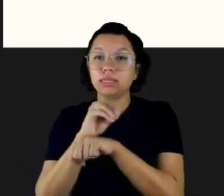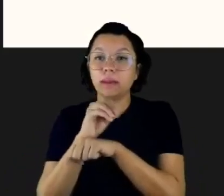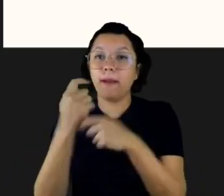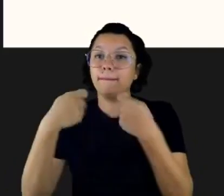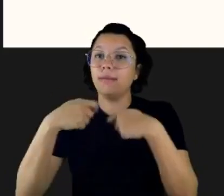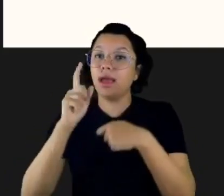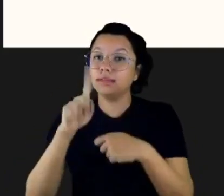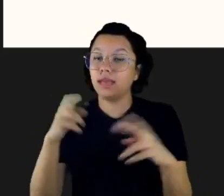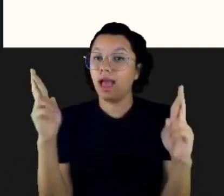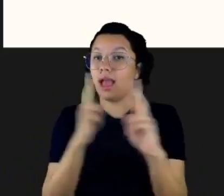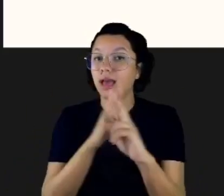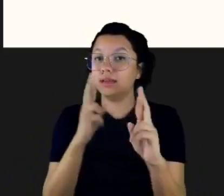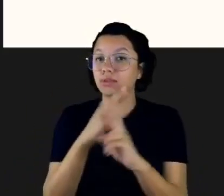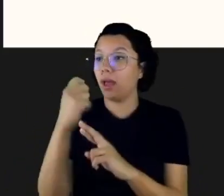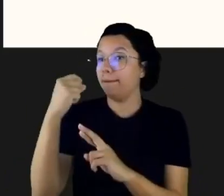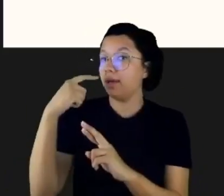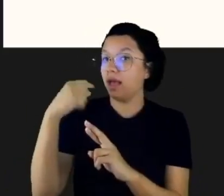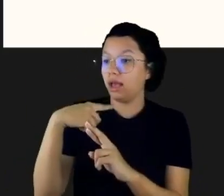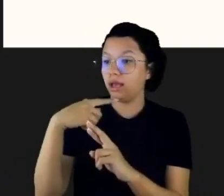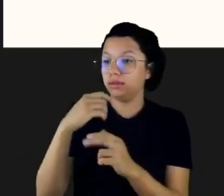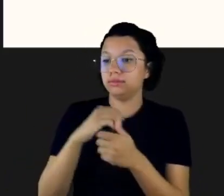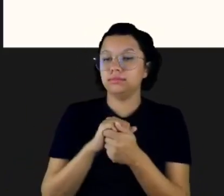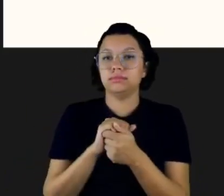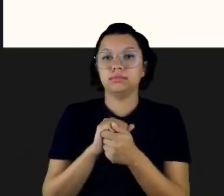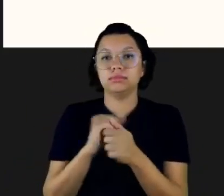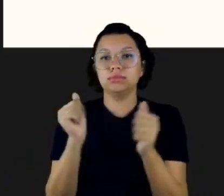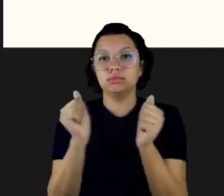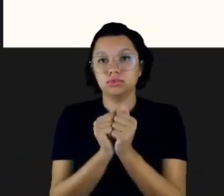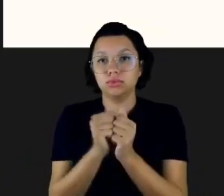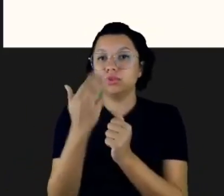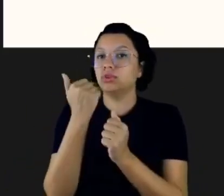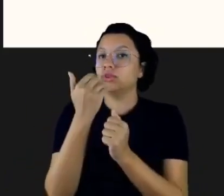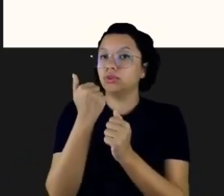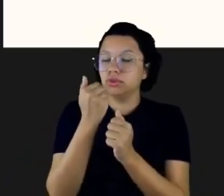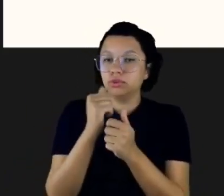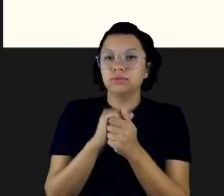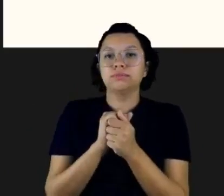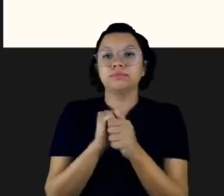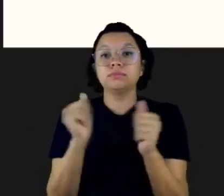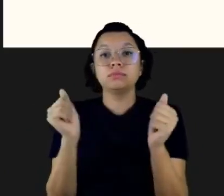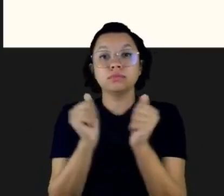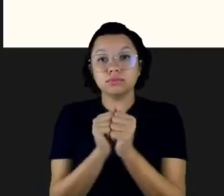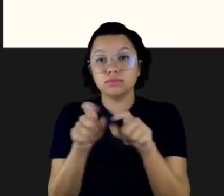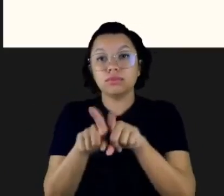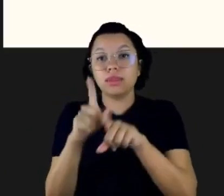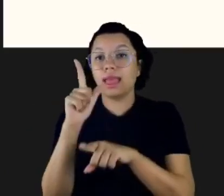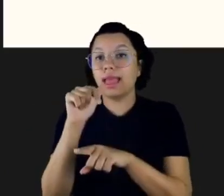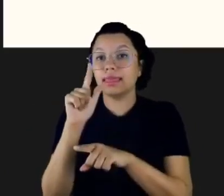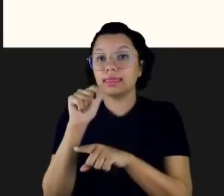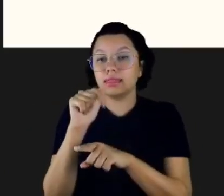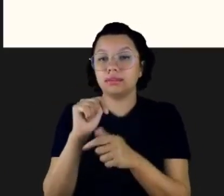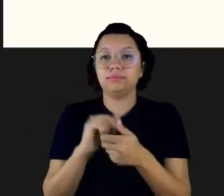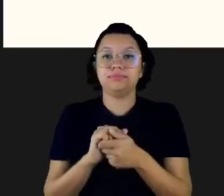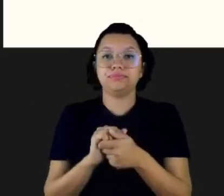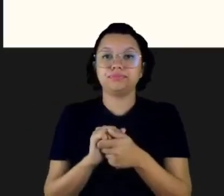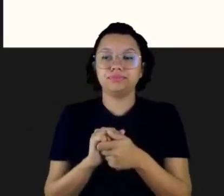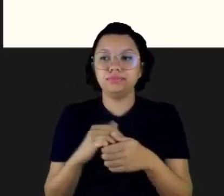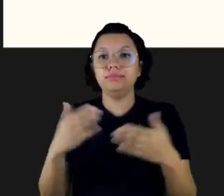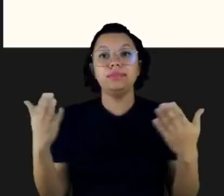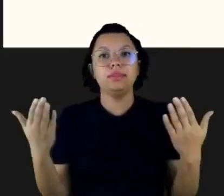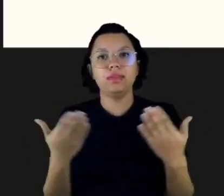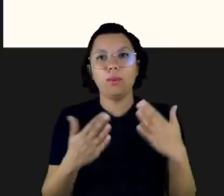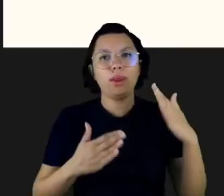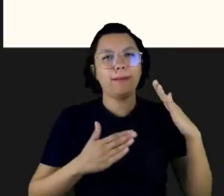associar a medicação com a alimentação, hidratação, e aqui a gente esbarra num limite enorme,